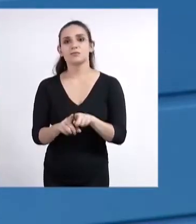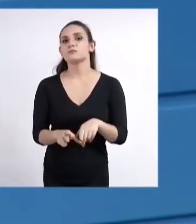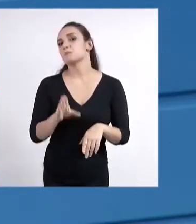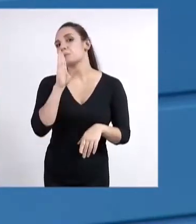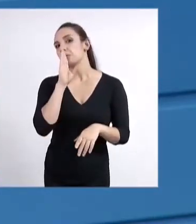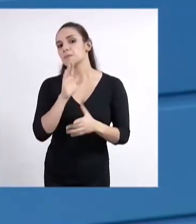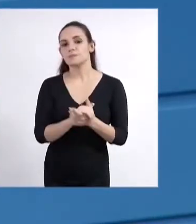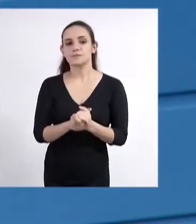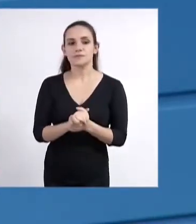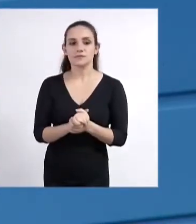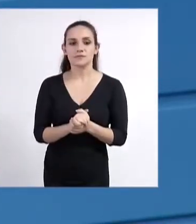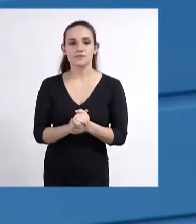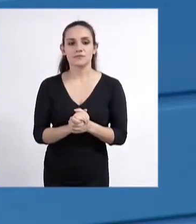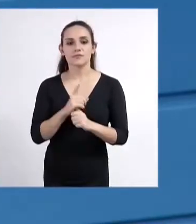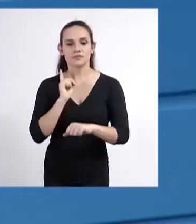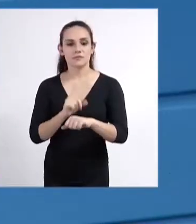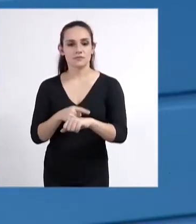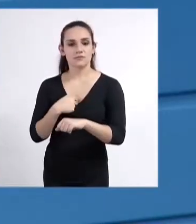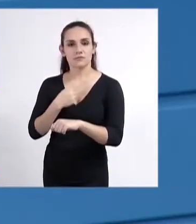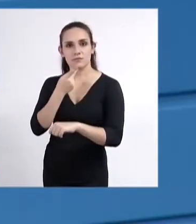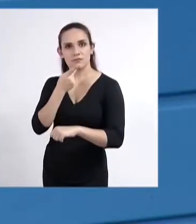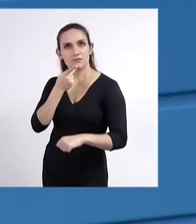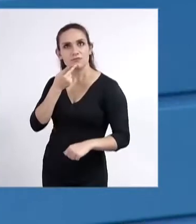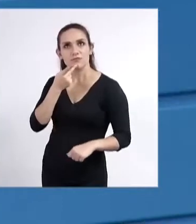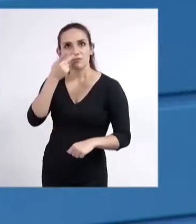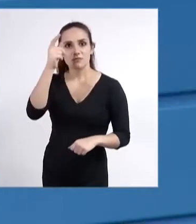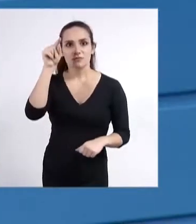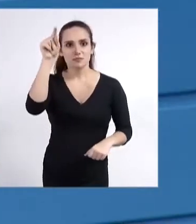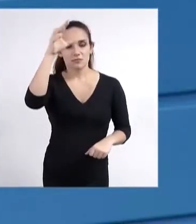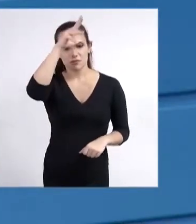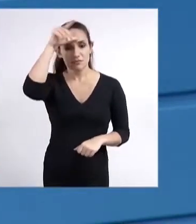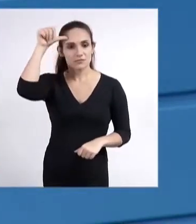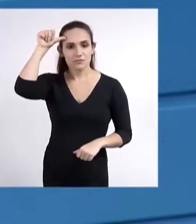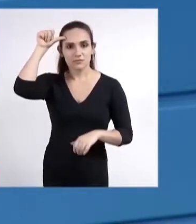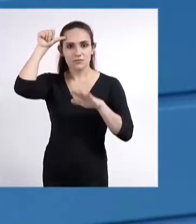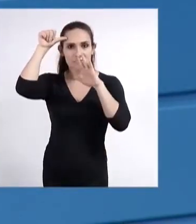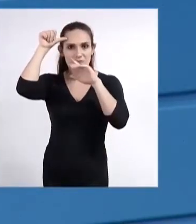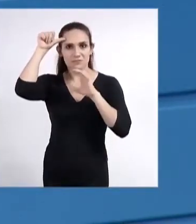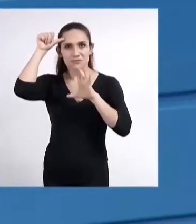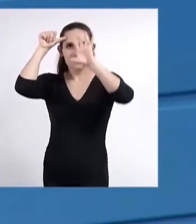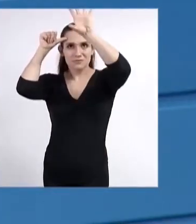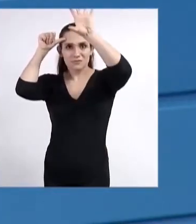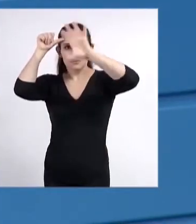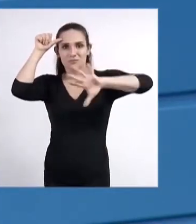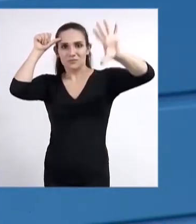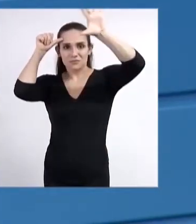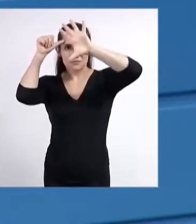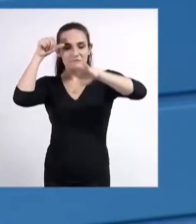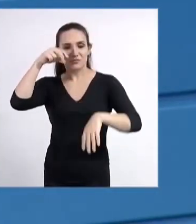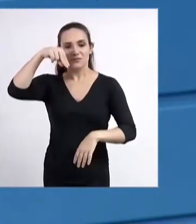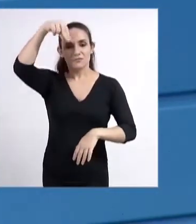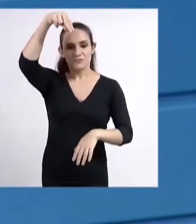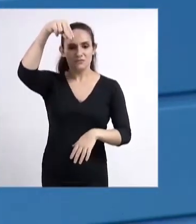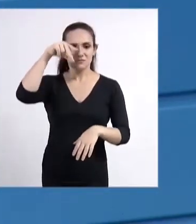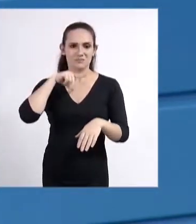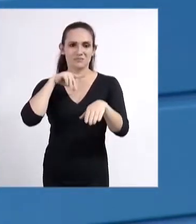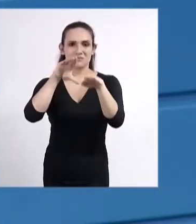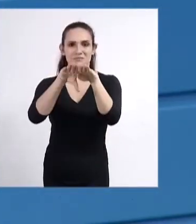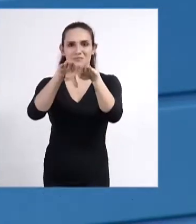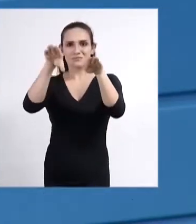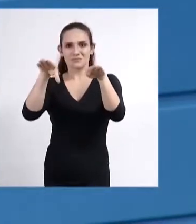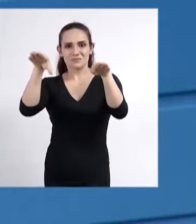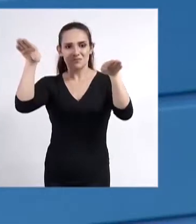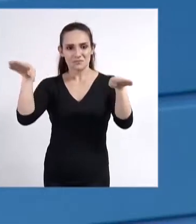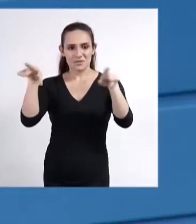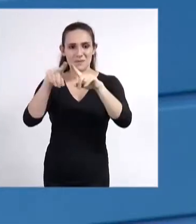nos dirigimos ao Mato Grosso, o que choca é que, do lado norte, praticamente todo o trecho duplicado. E do lado